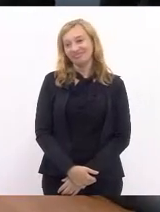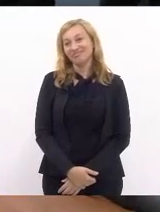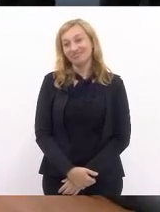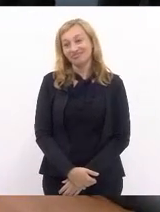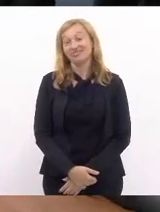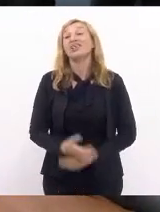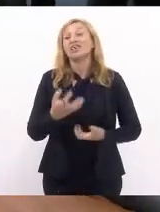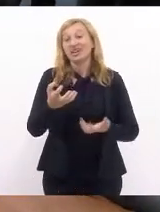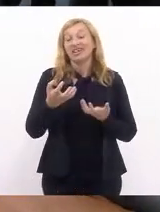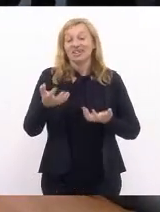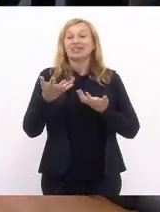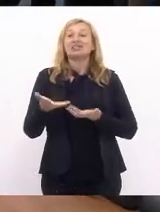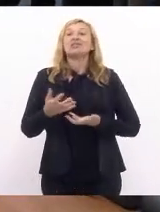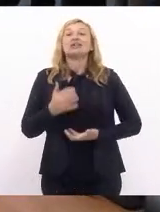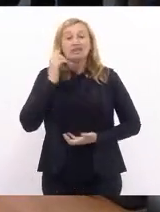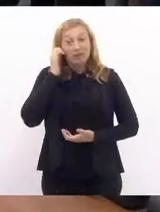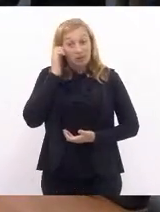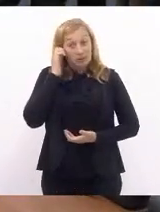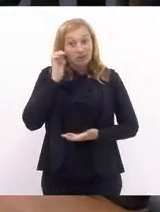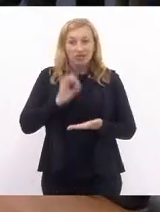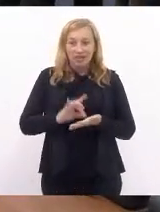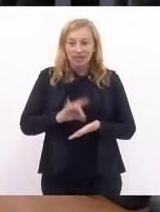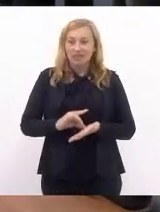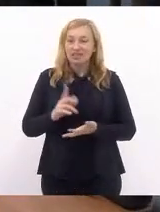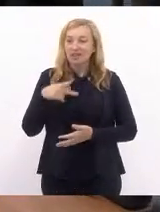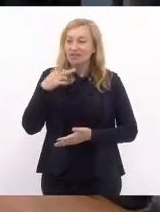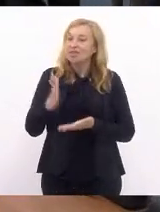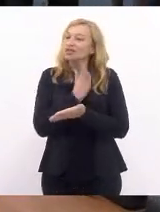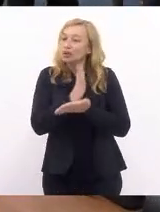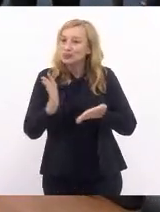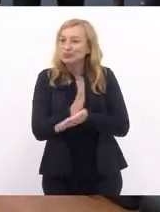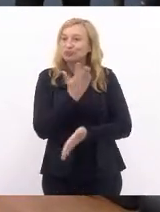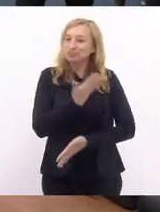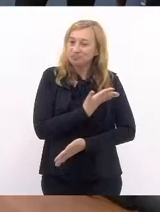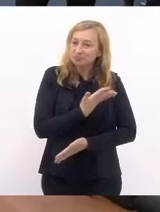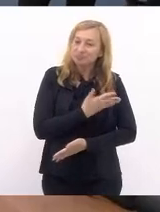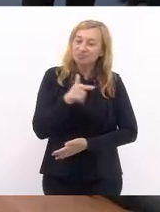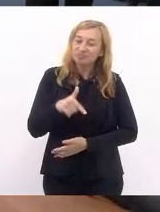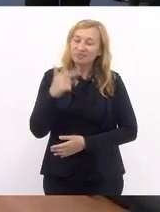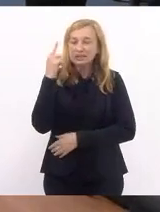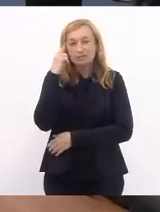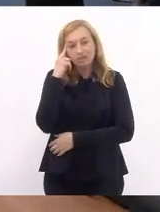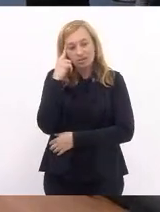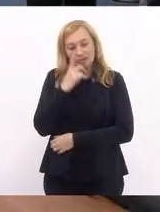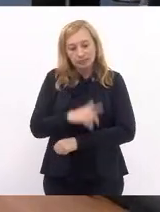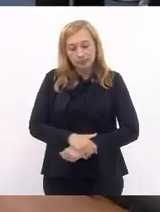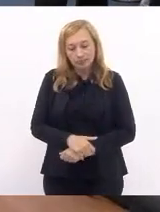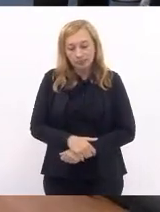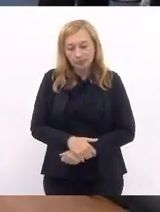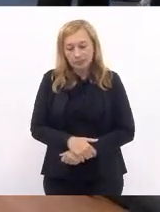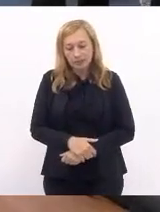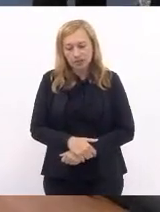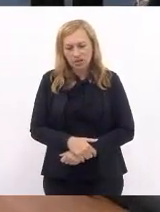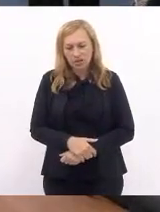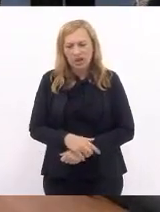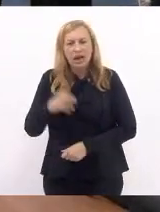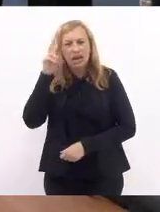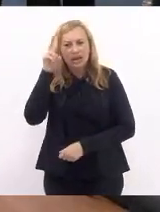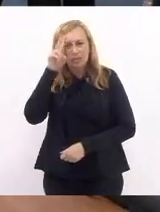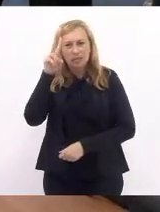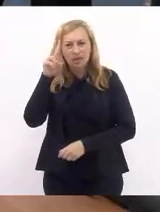queria na verdade presente durante a fala de alguns colegas me veio um filme